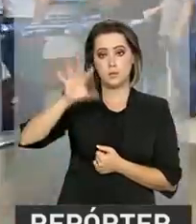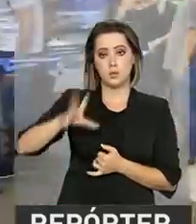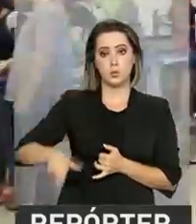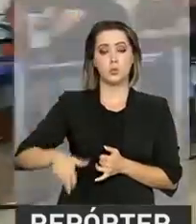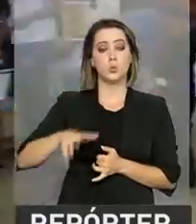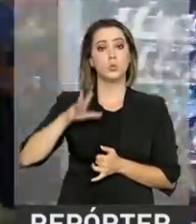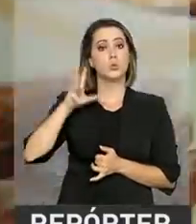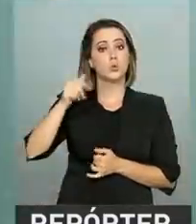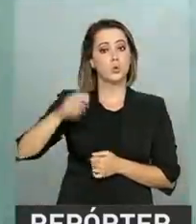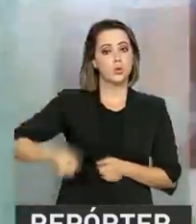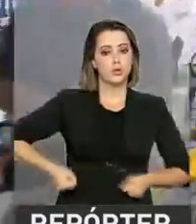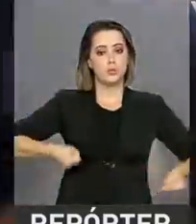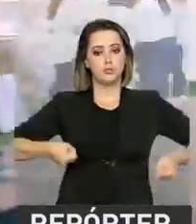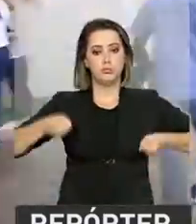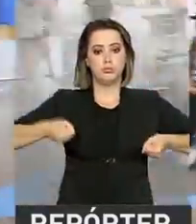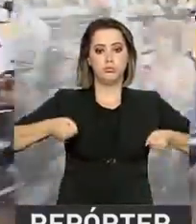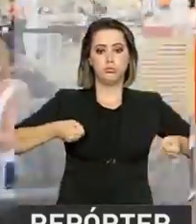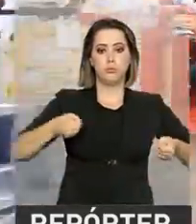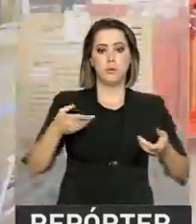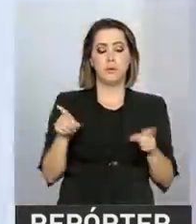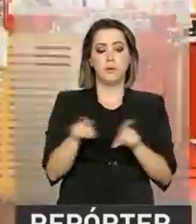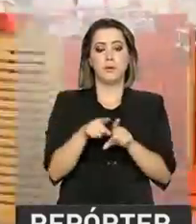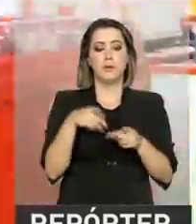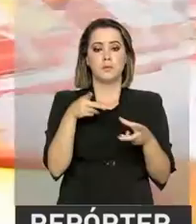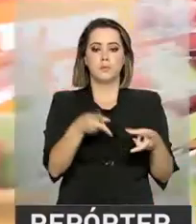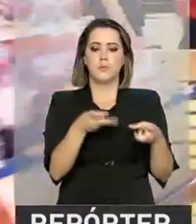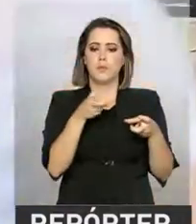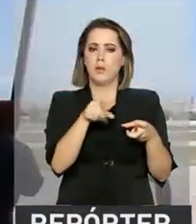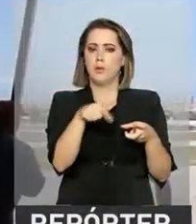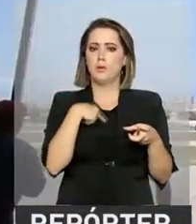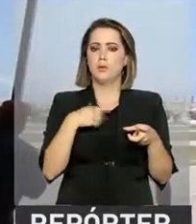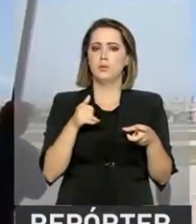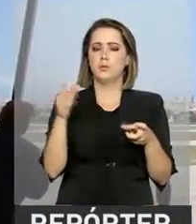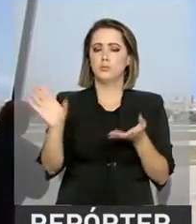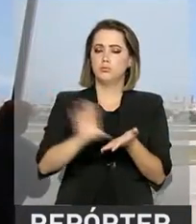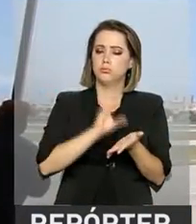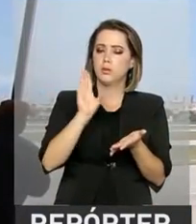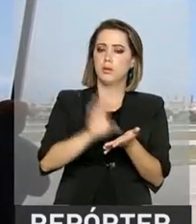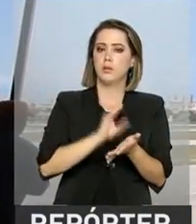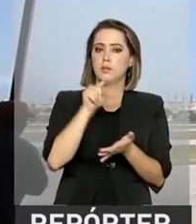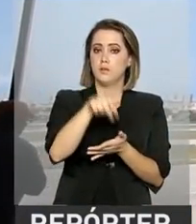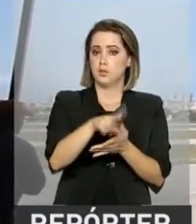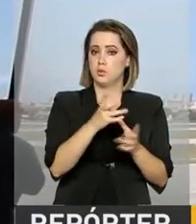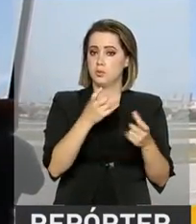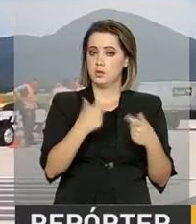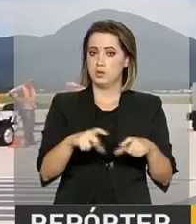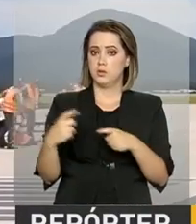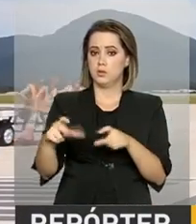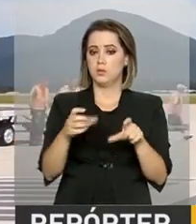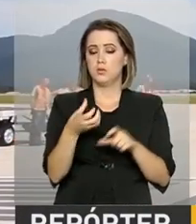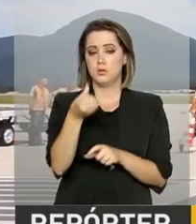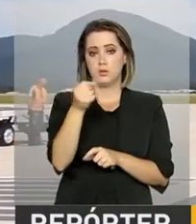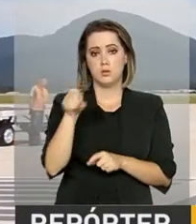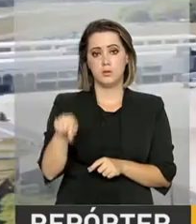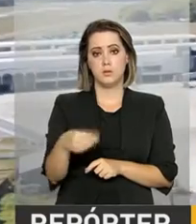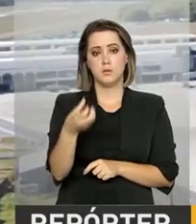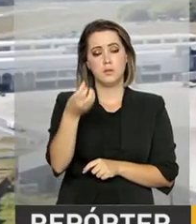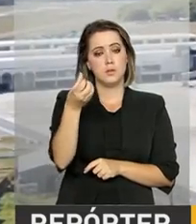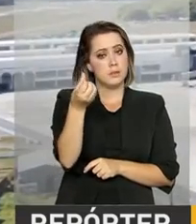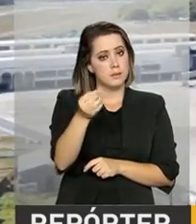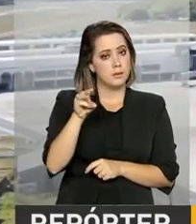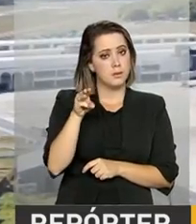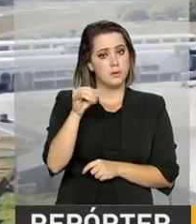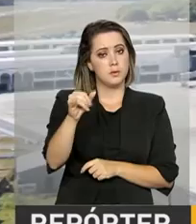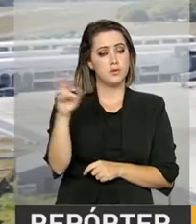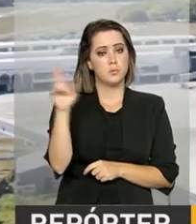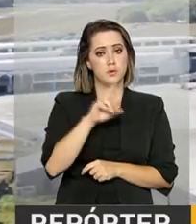Com a concessão à iniciativa privada, estima-se que esses aeroportos recebam investimentos de 6,6 bilhões de reais em